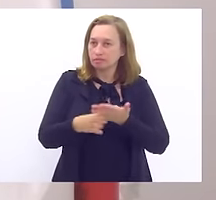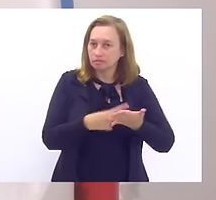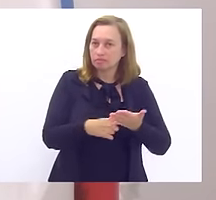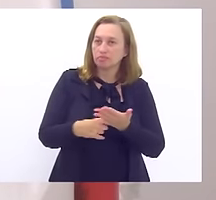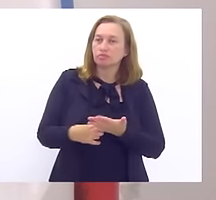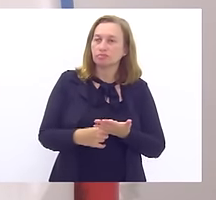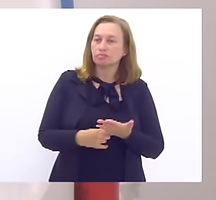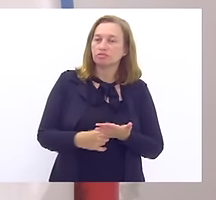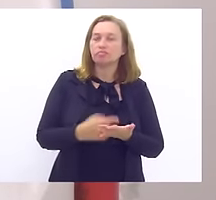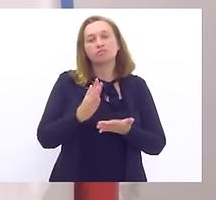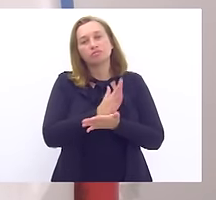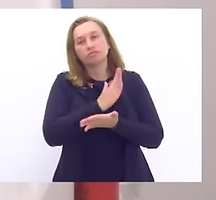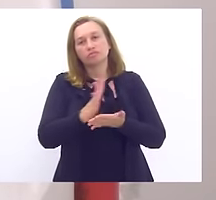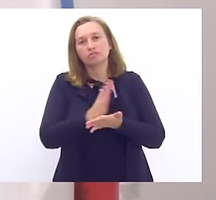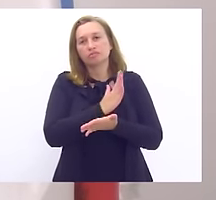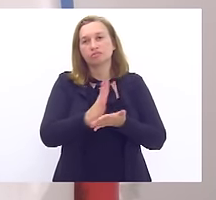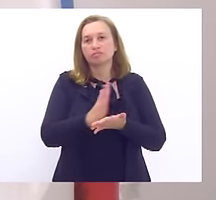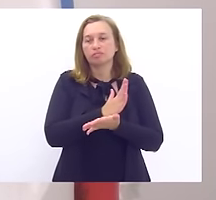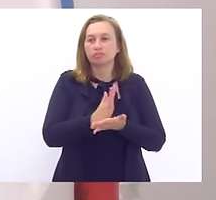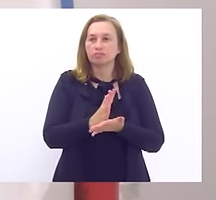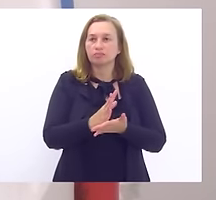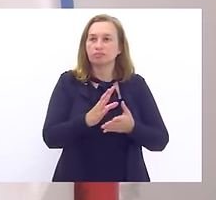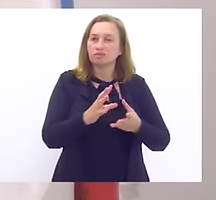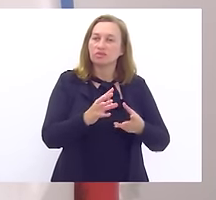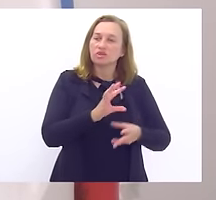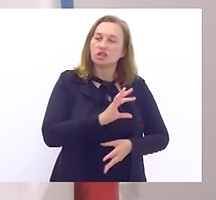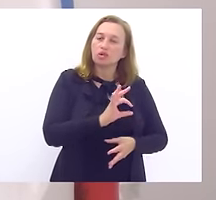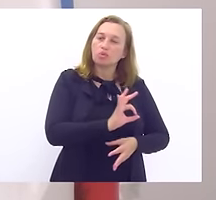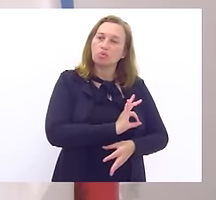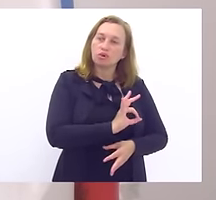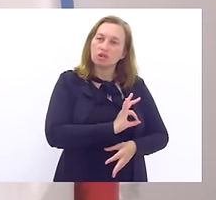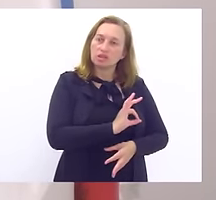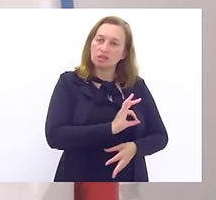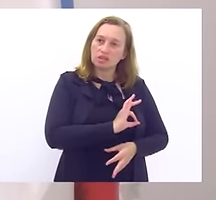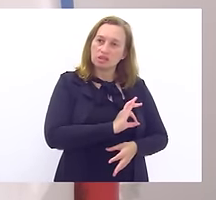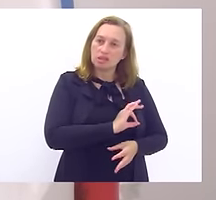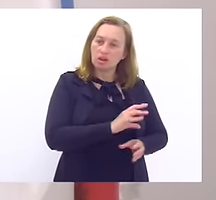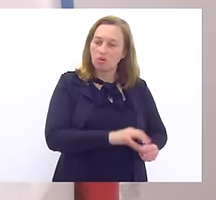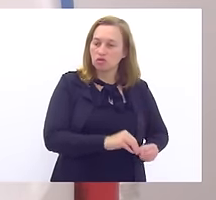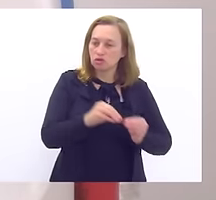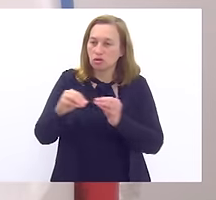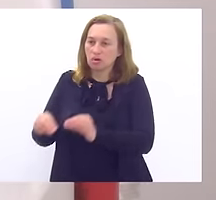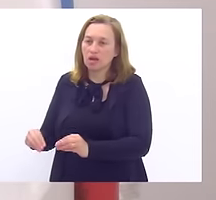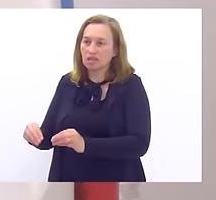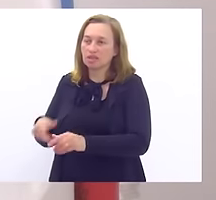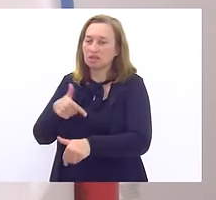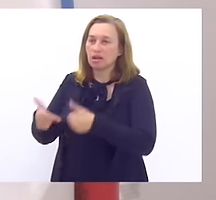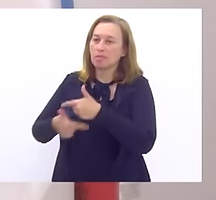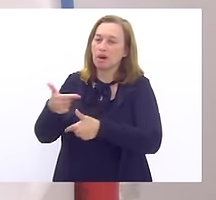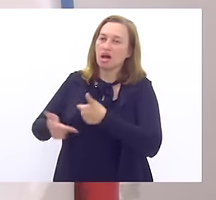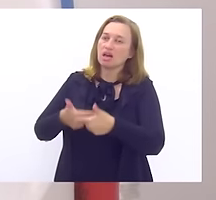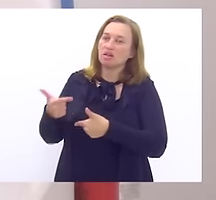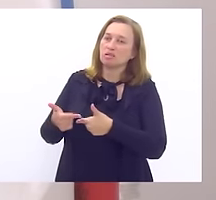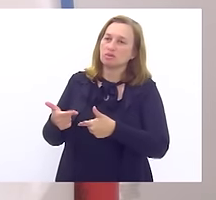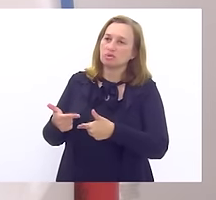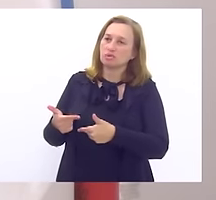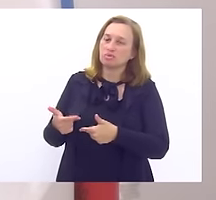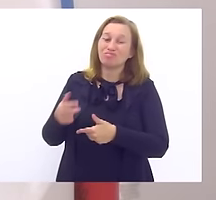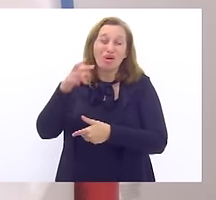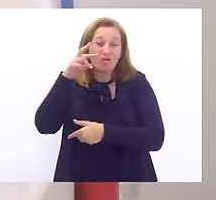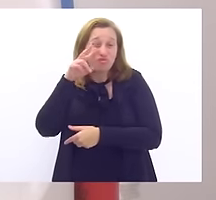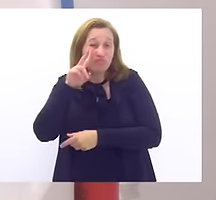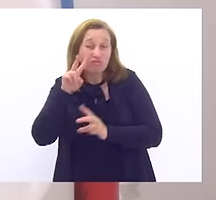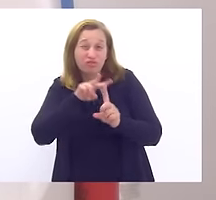e muitas vezes imobilizar um efetivo para uma função pontual ou outra mas assim uma visão